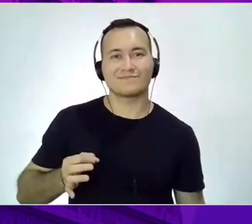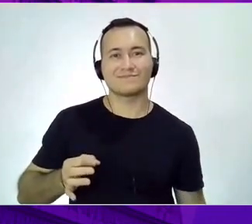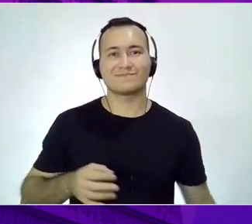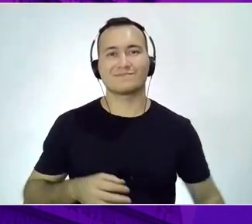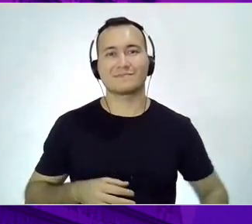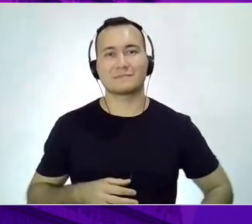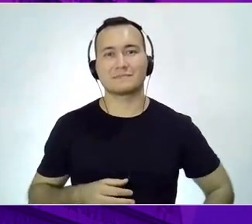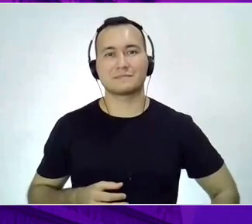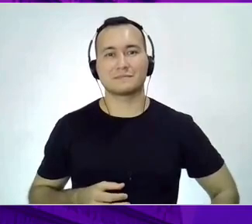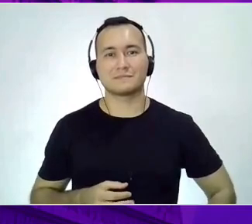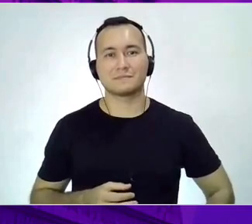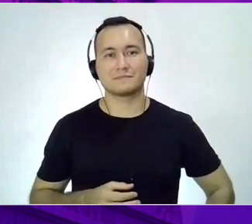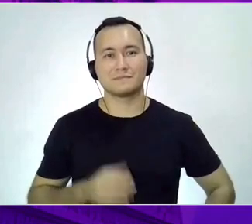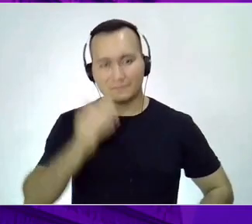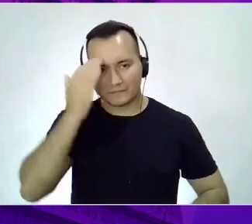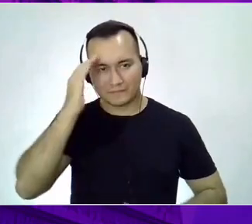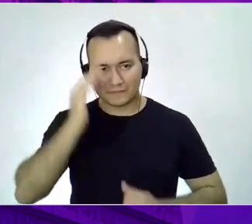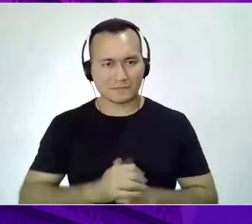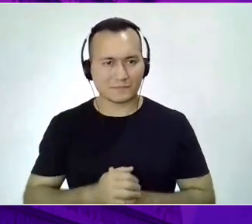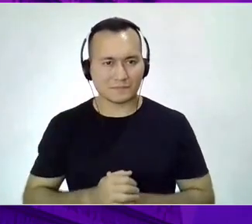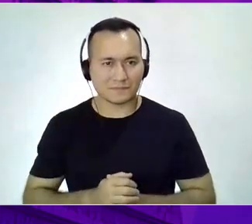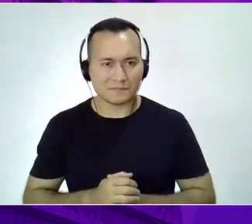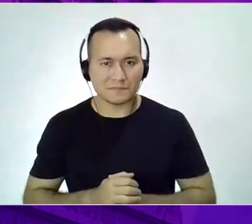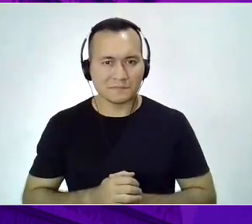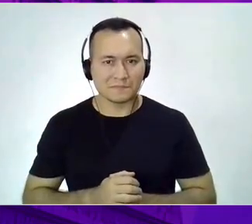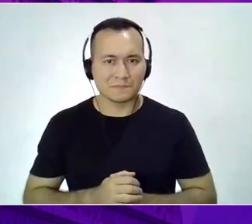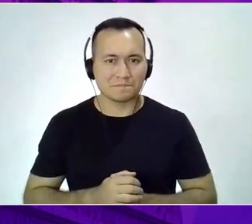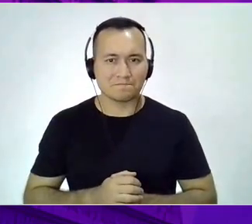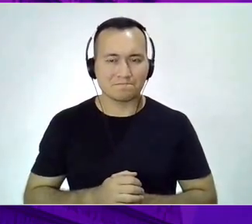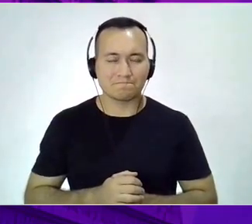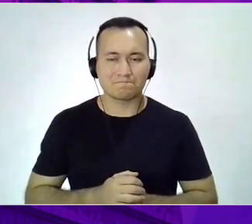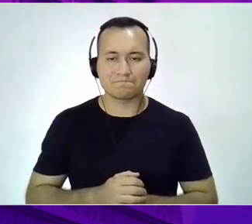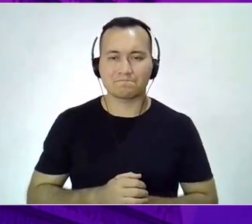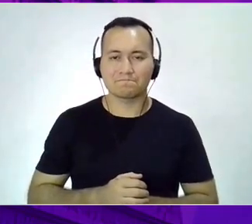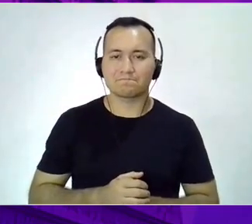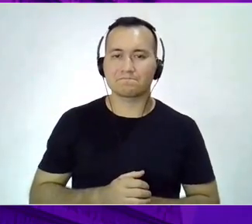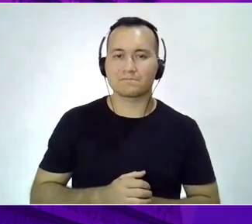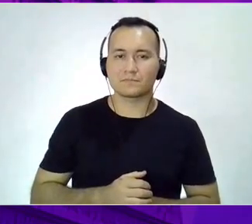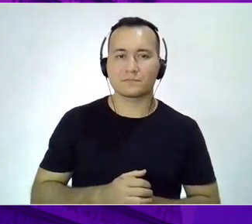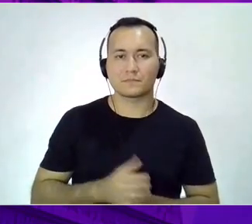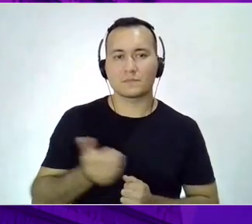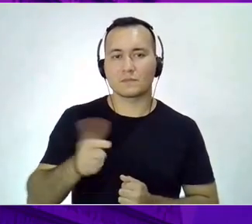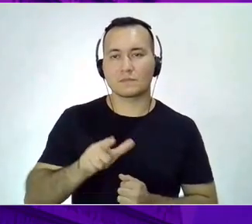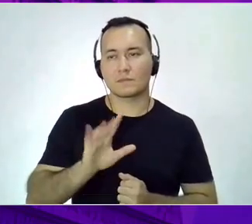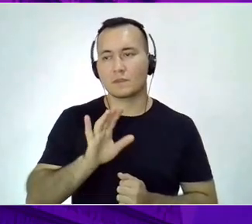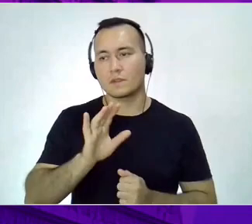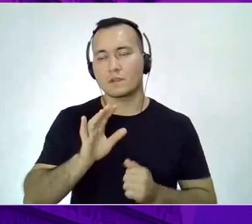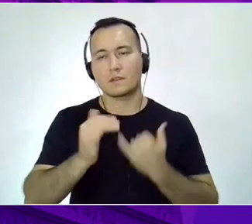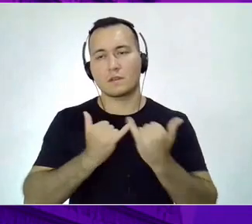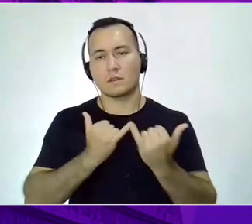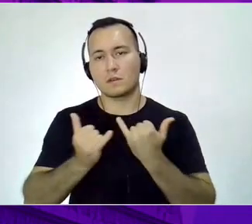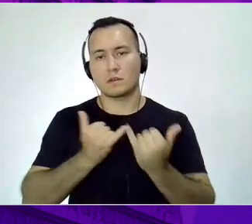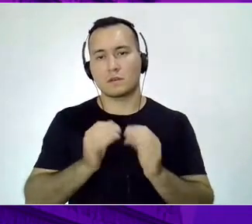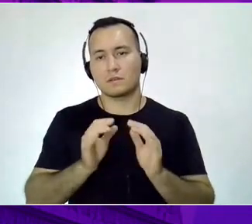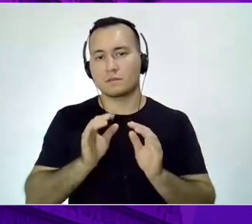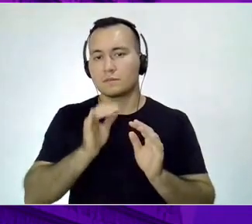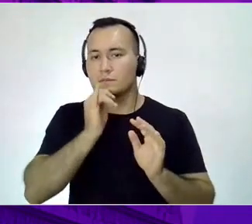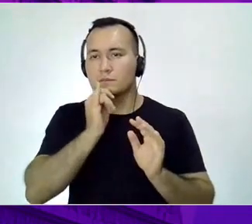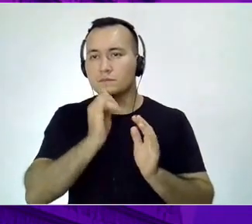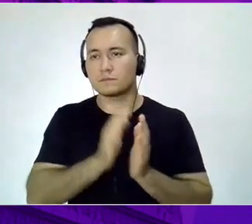Beleza. Outra maneira de fazer um conjunto bastante grande de testes,